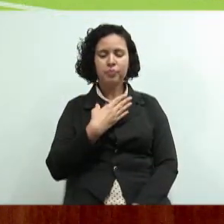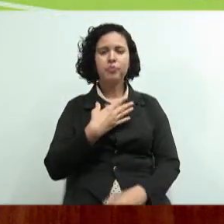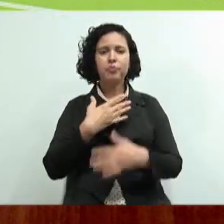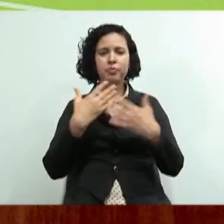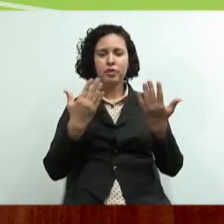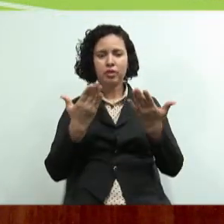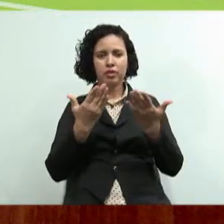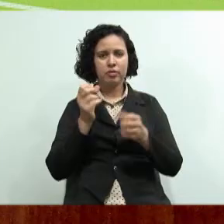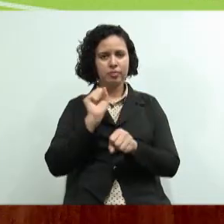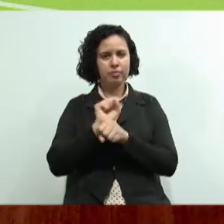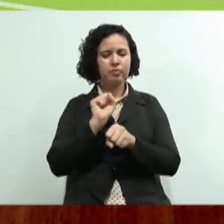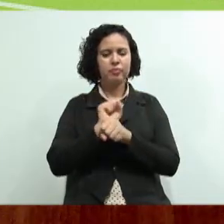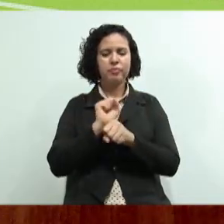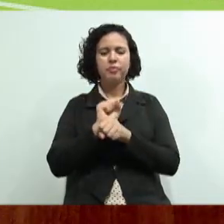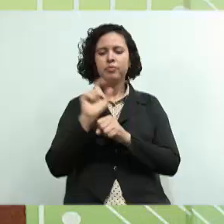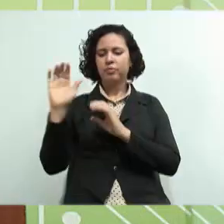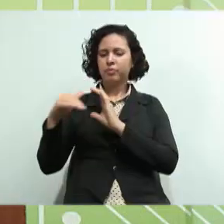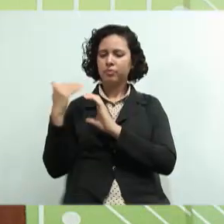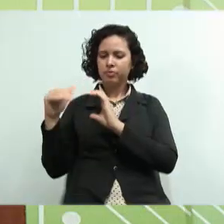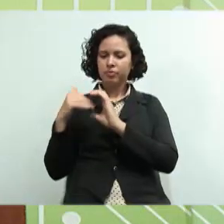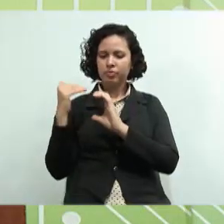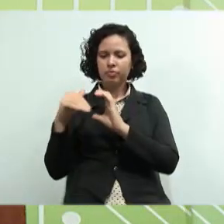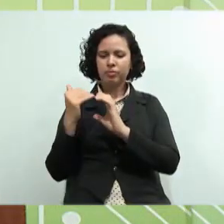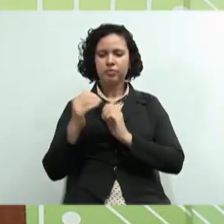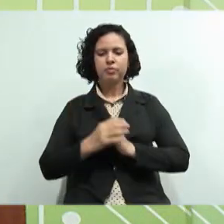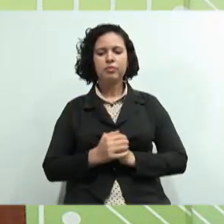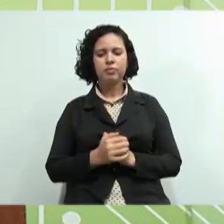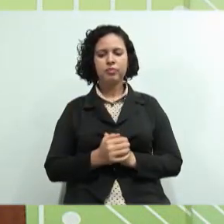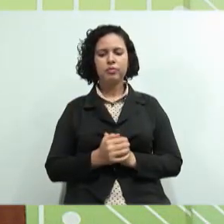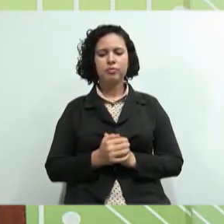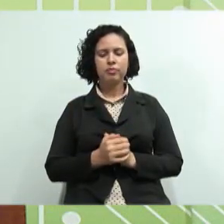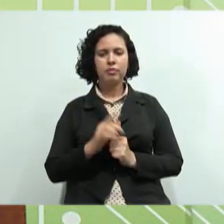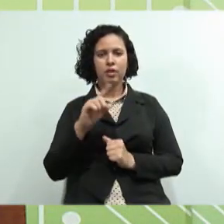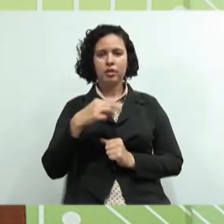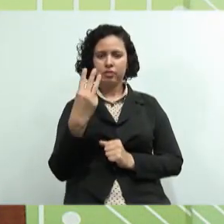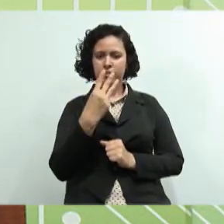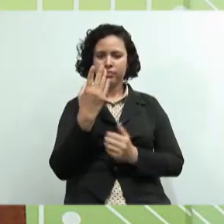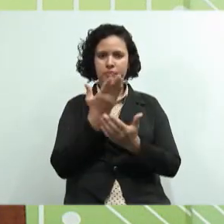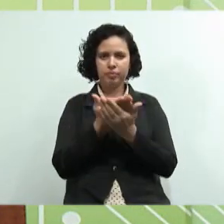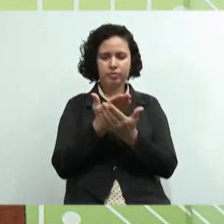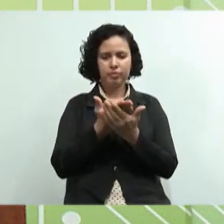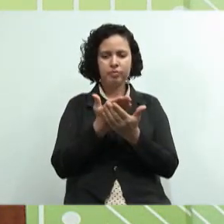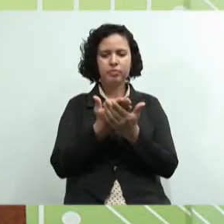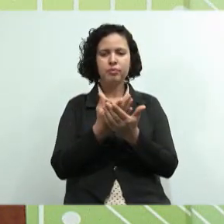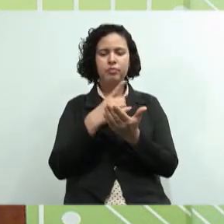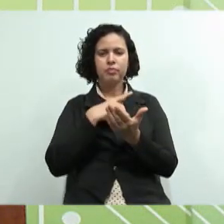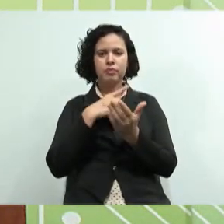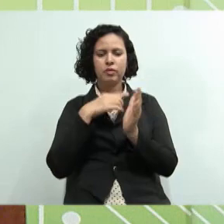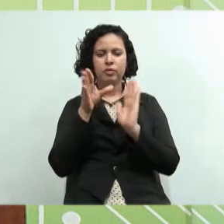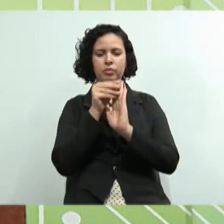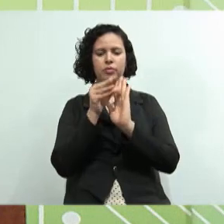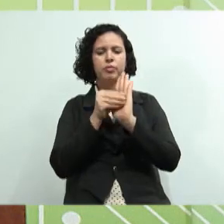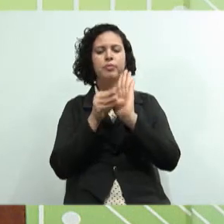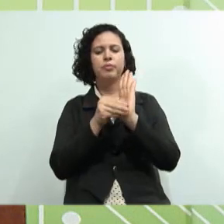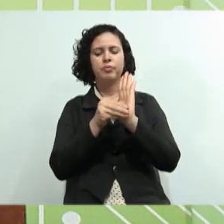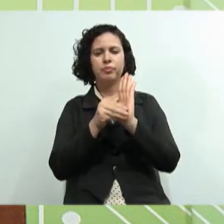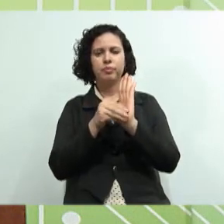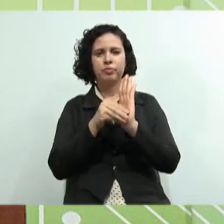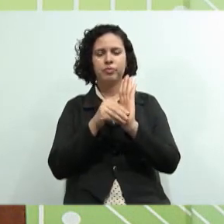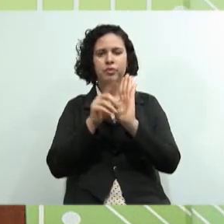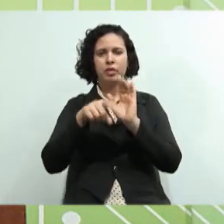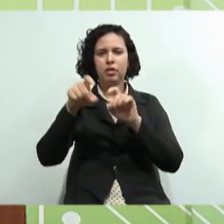contato de vocês. Até. Essa então, que é a nossa terceira aula, tem como conteúdo